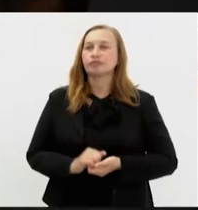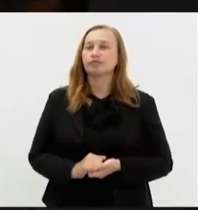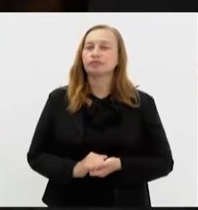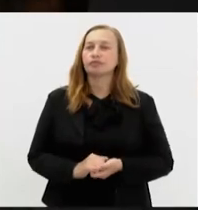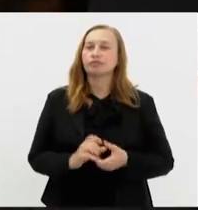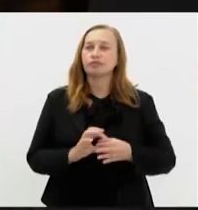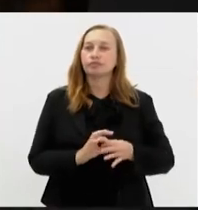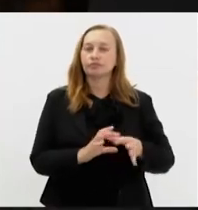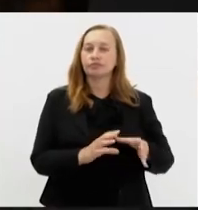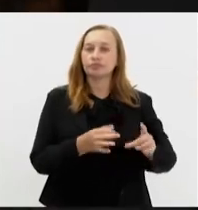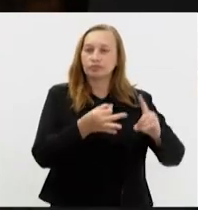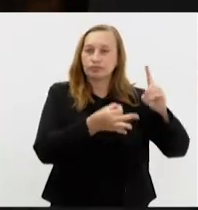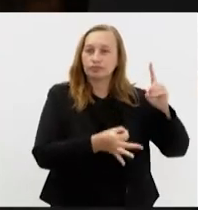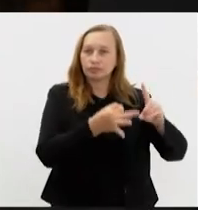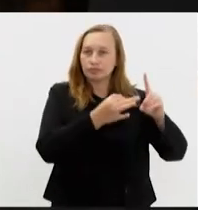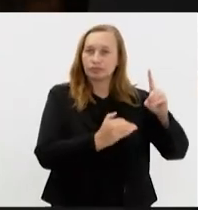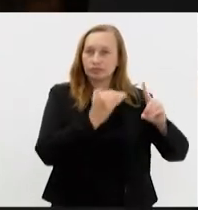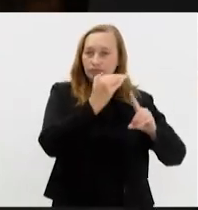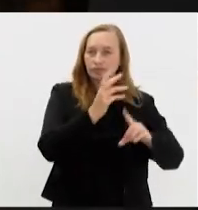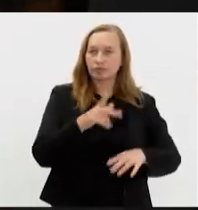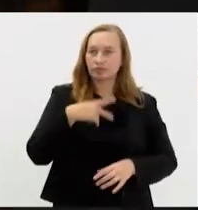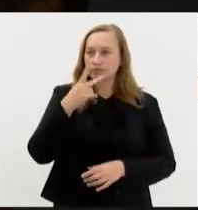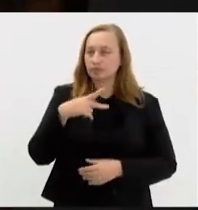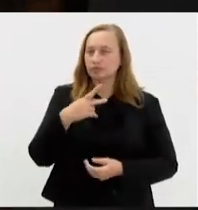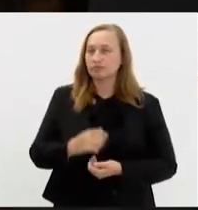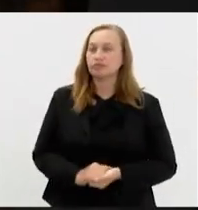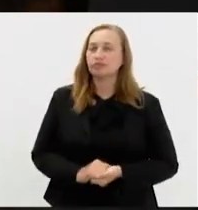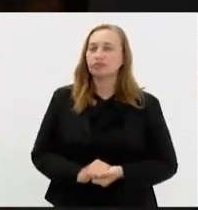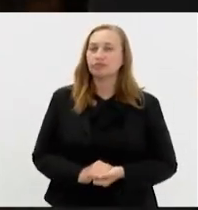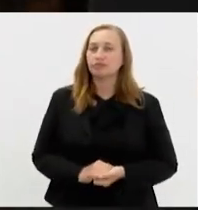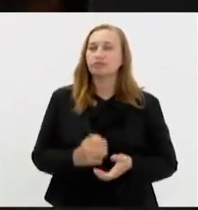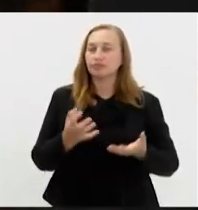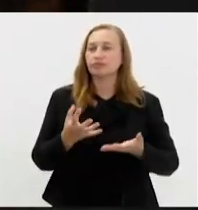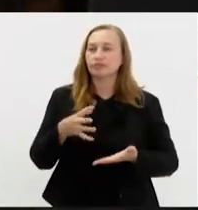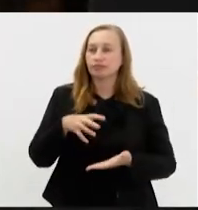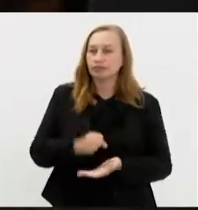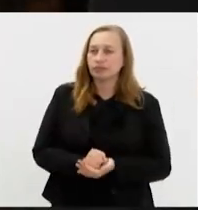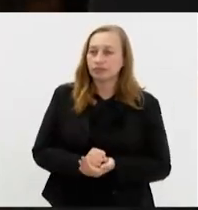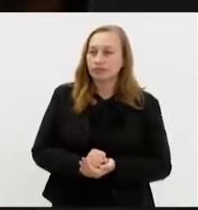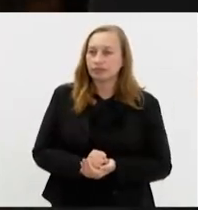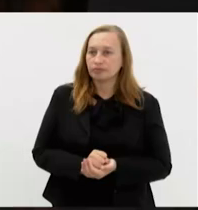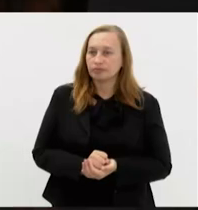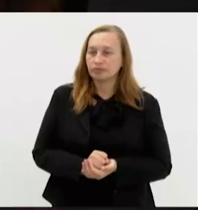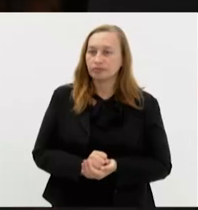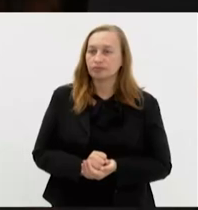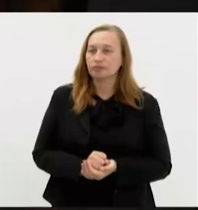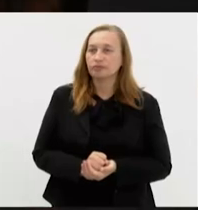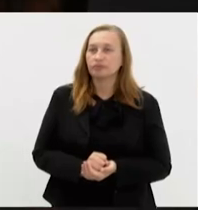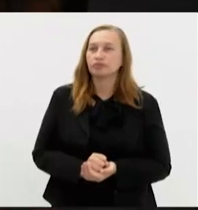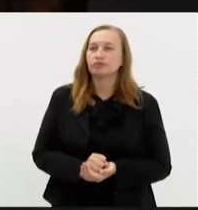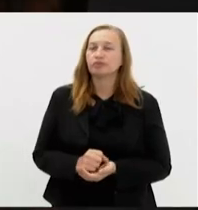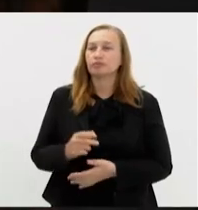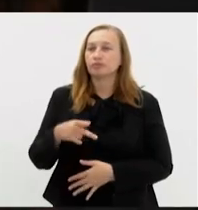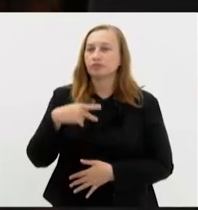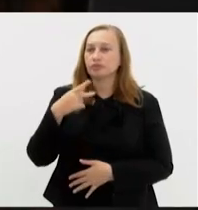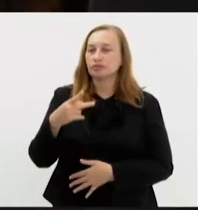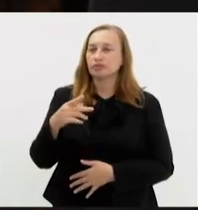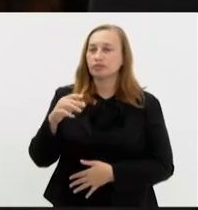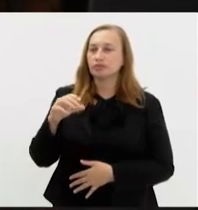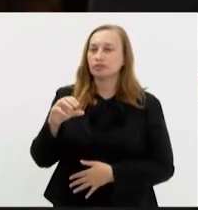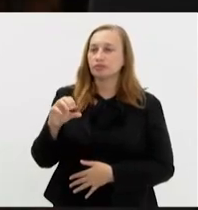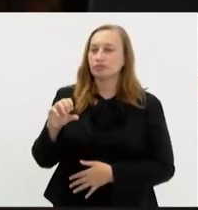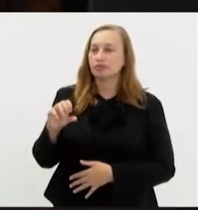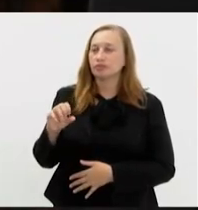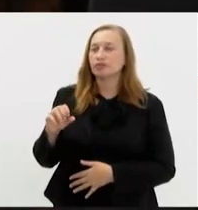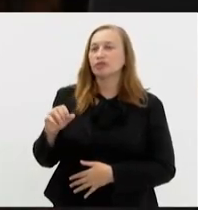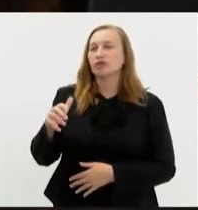nossa desembargadora eu quero só registrar que quando o solto falou de eleição eleição do Vasco da Gama Eu